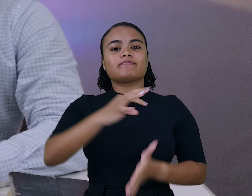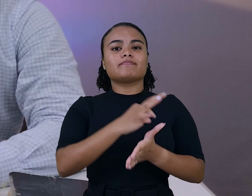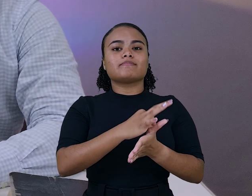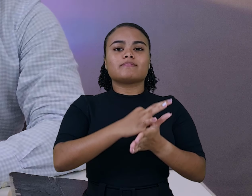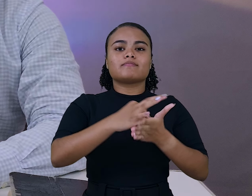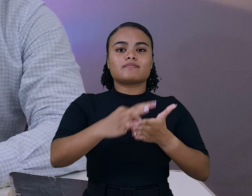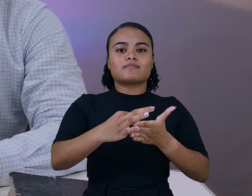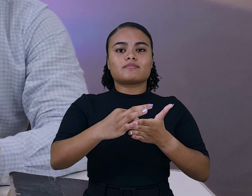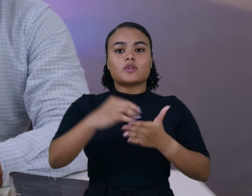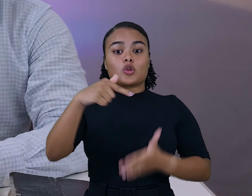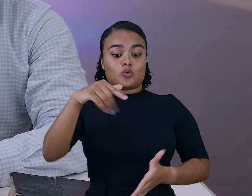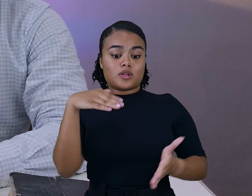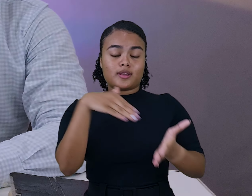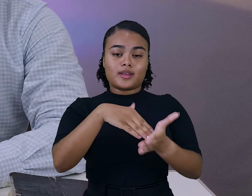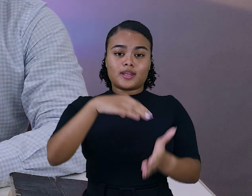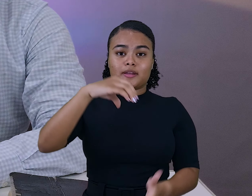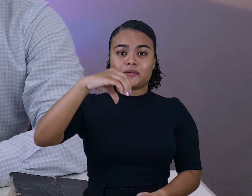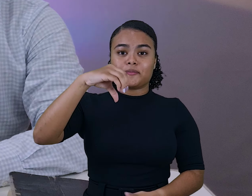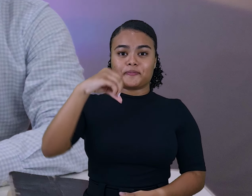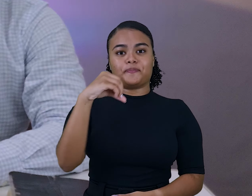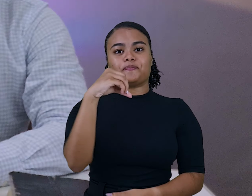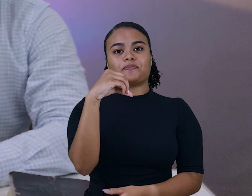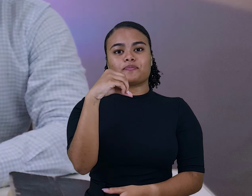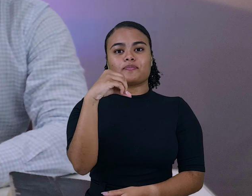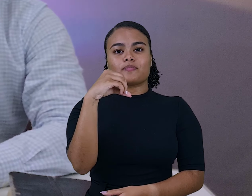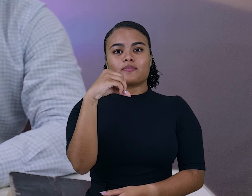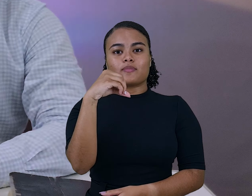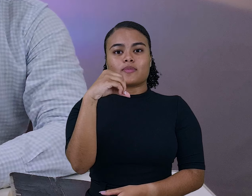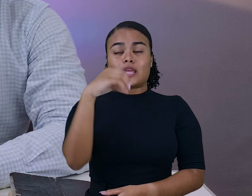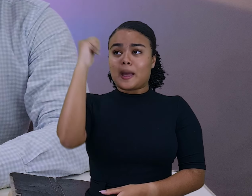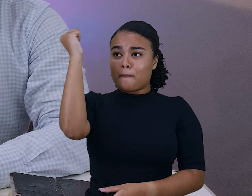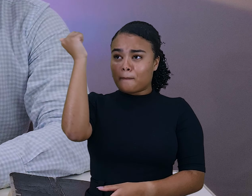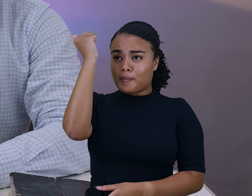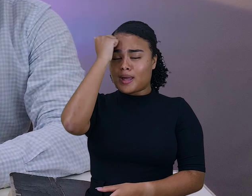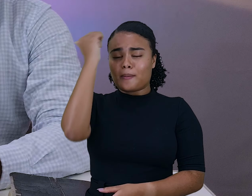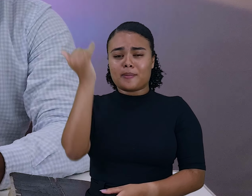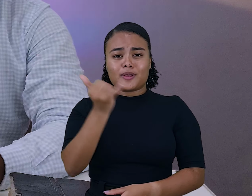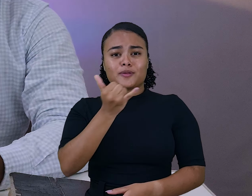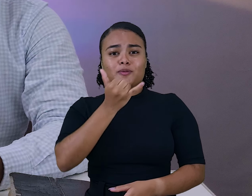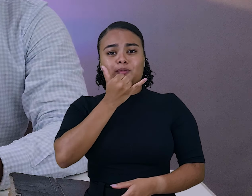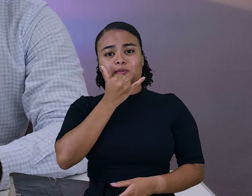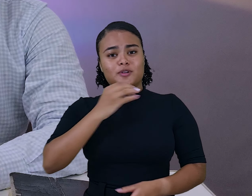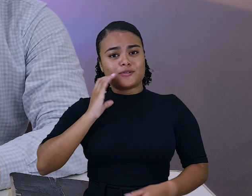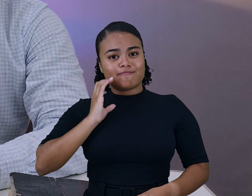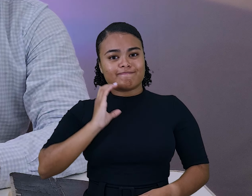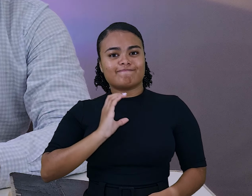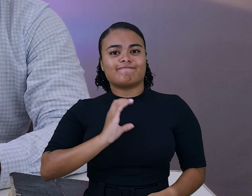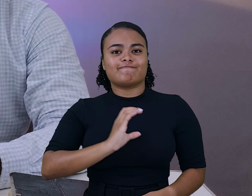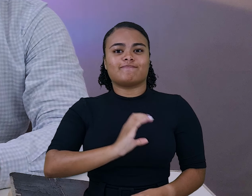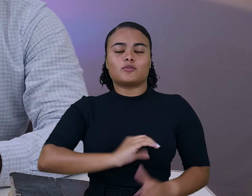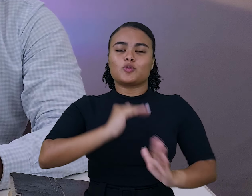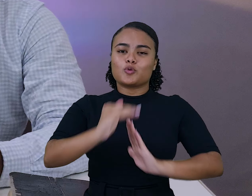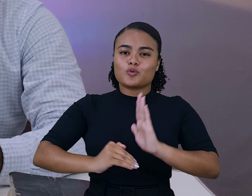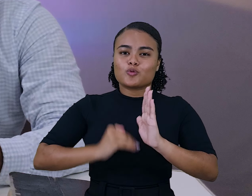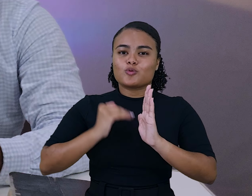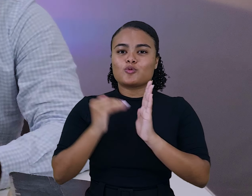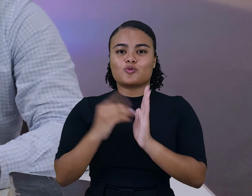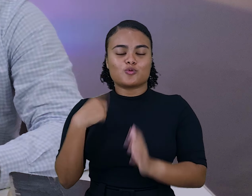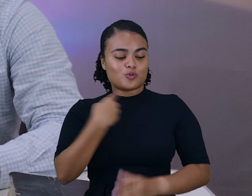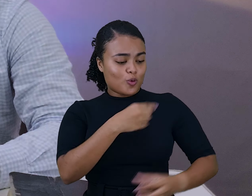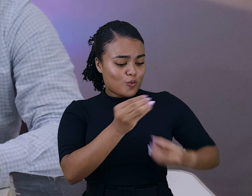1, versículos de 7 a 9, disse que esse perdoador, Jesus Cristo, que perdoa todos os